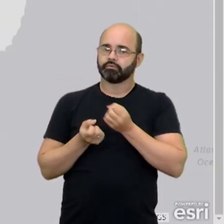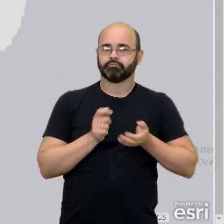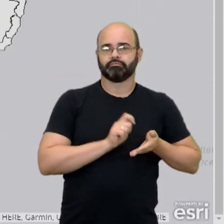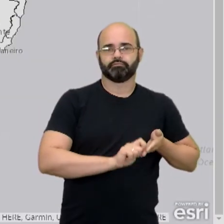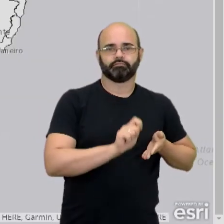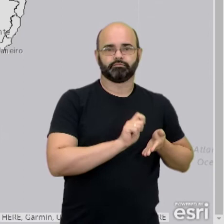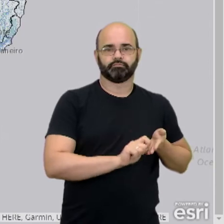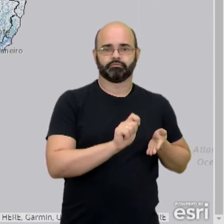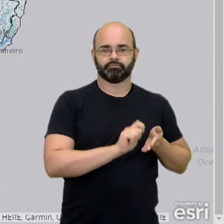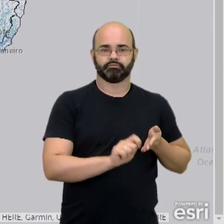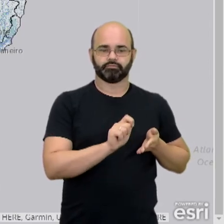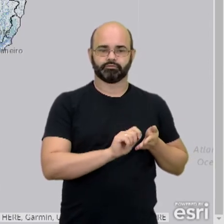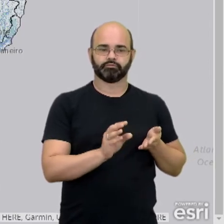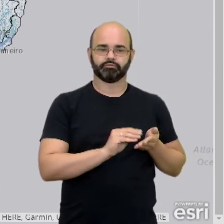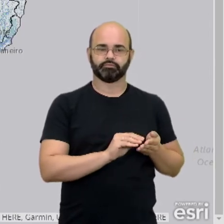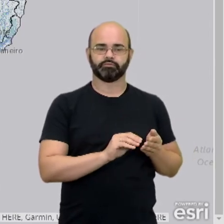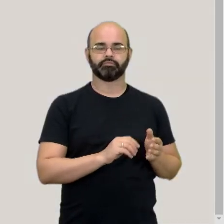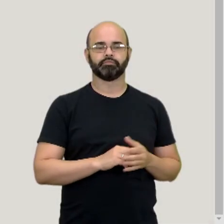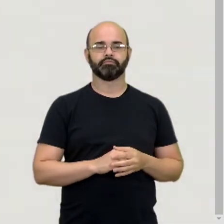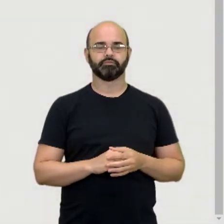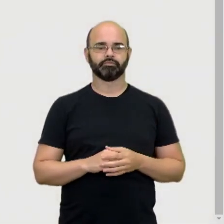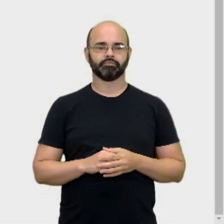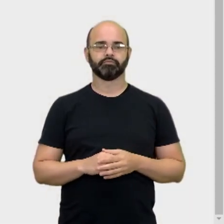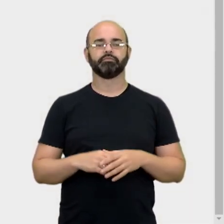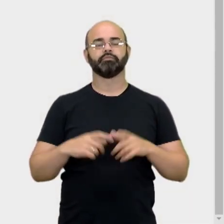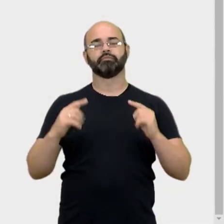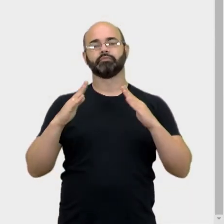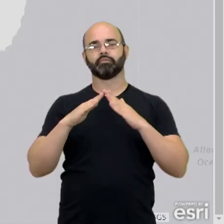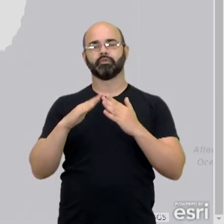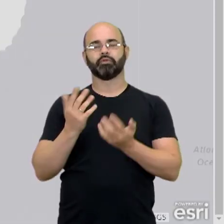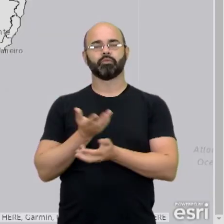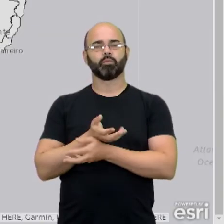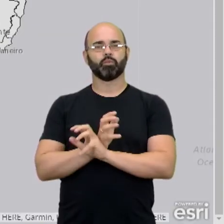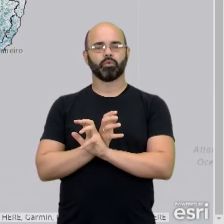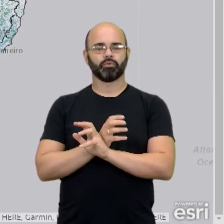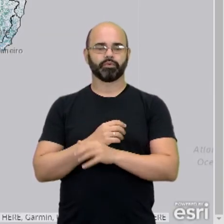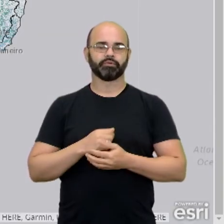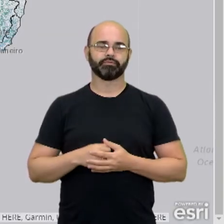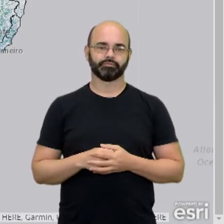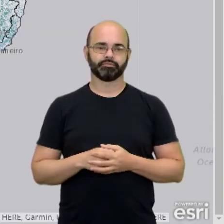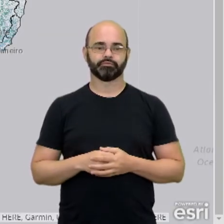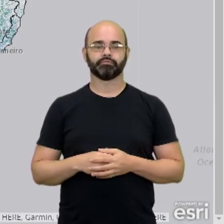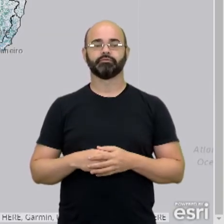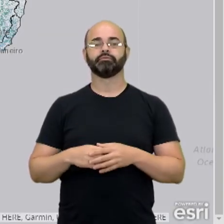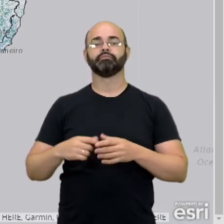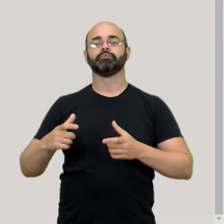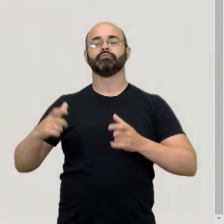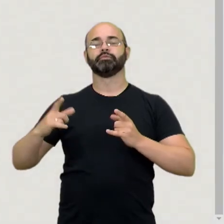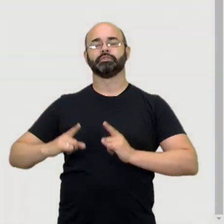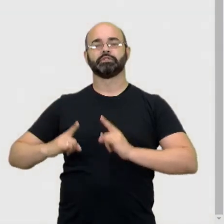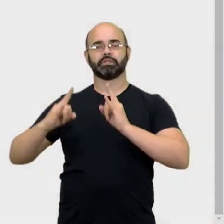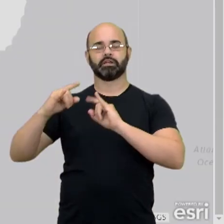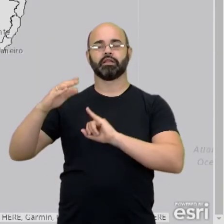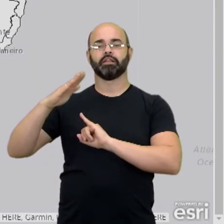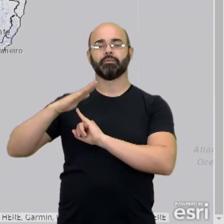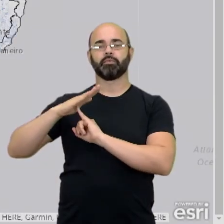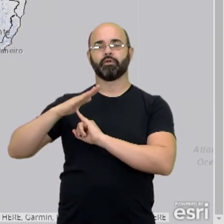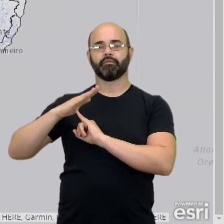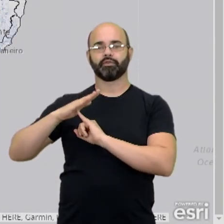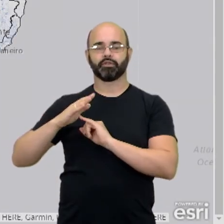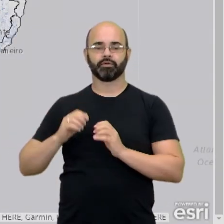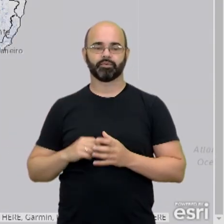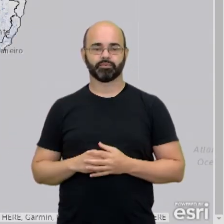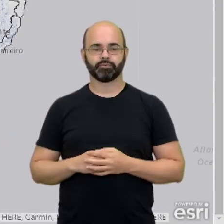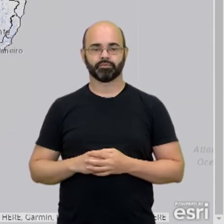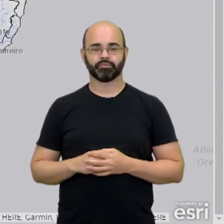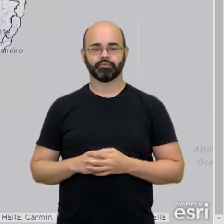Tem a tipologia domicílios vagos, né? Tudo isso aí é pesquisa. Ó, propriedade do imóvel, olha que interessante,